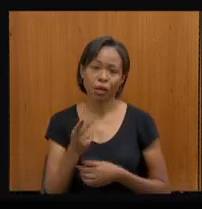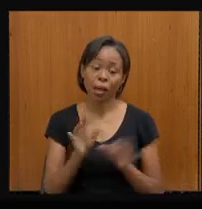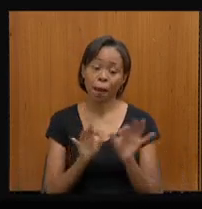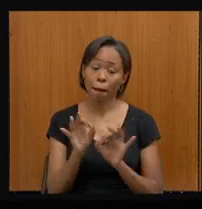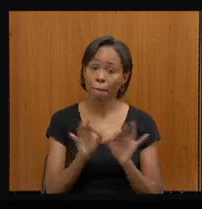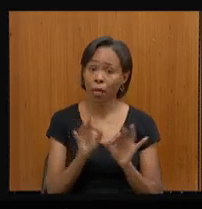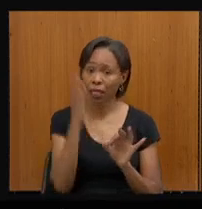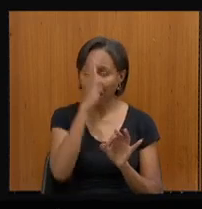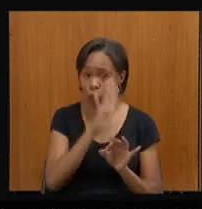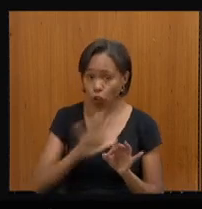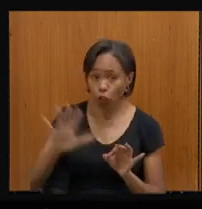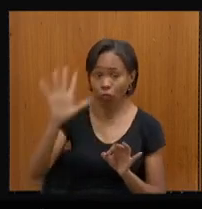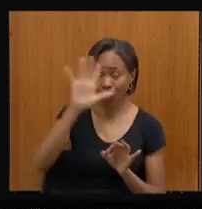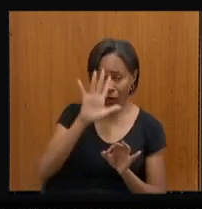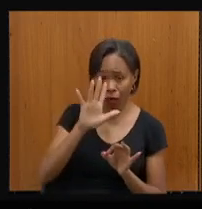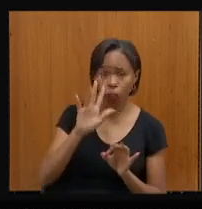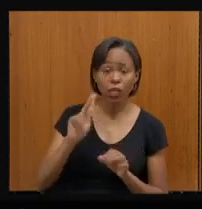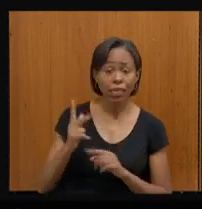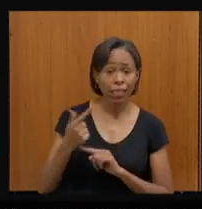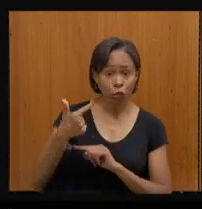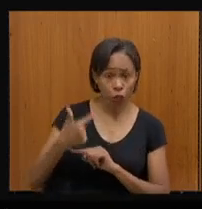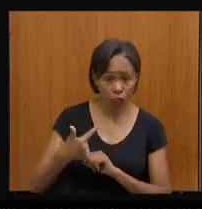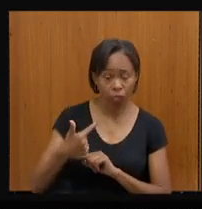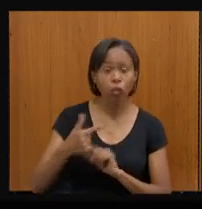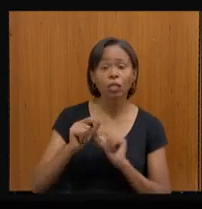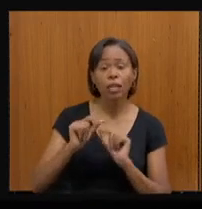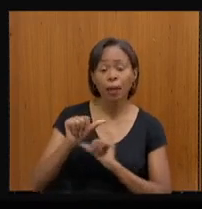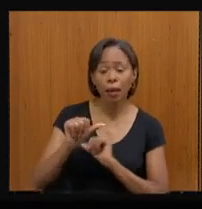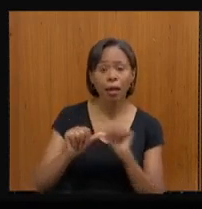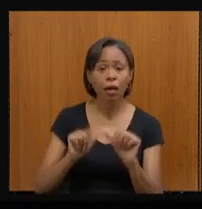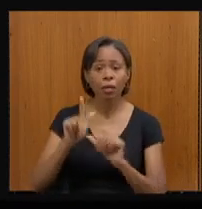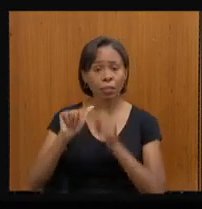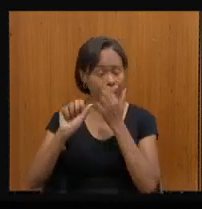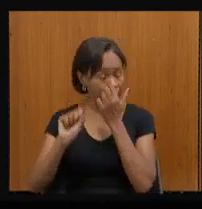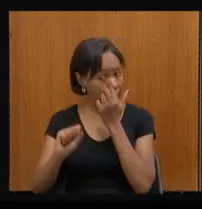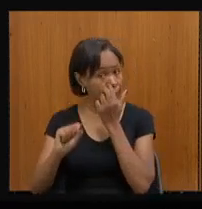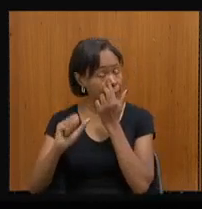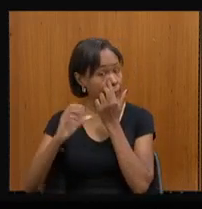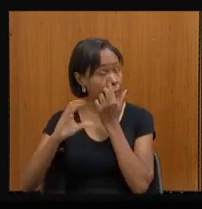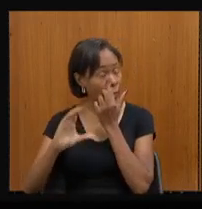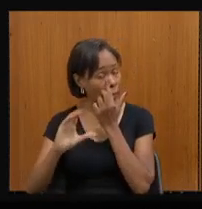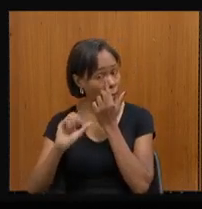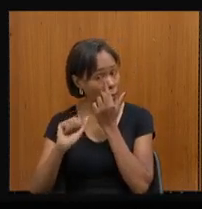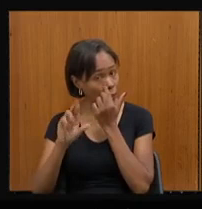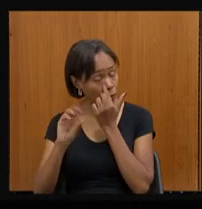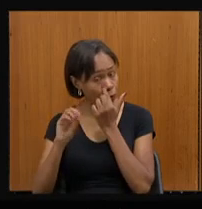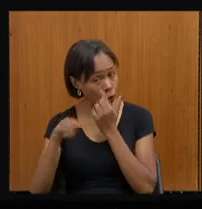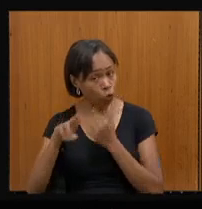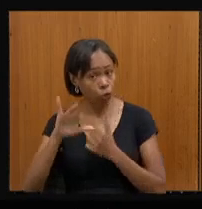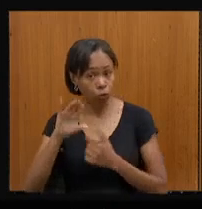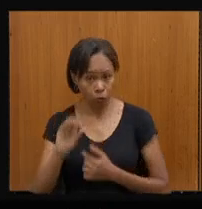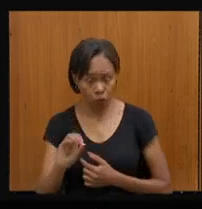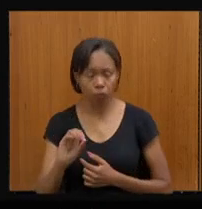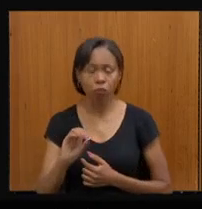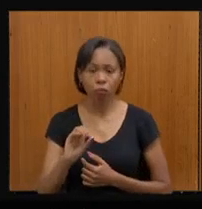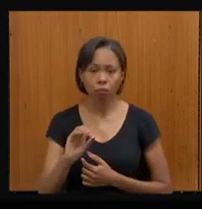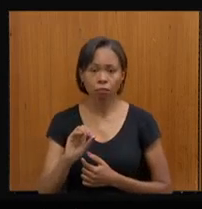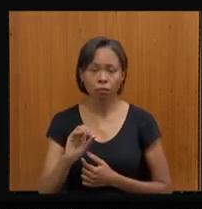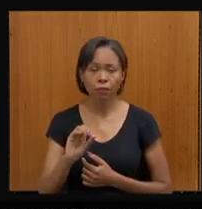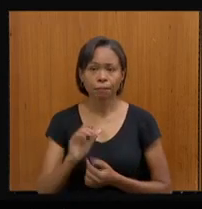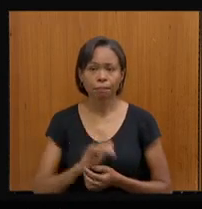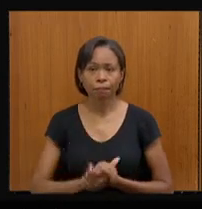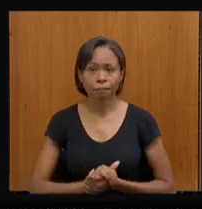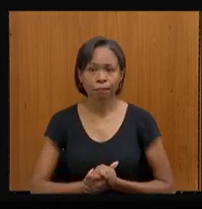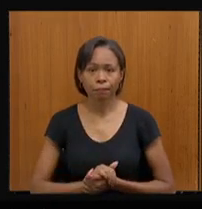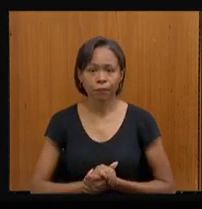de hidrogênio deve imprimir velocidade para reduzir o atraso em relação aos países que já implementos dos planos